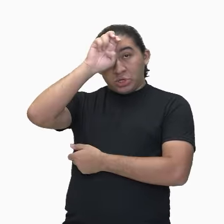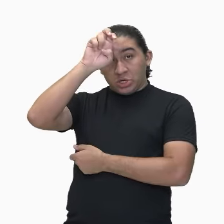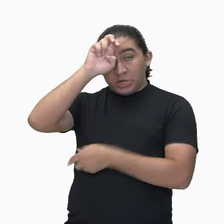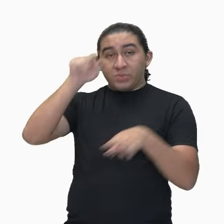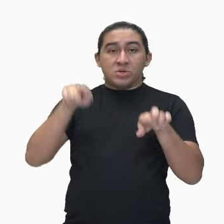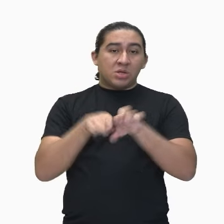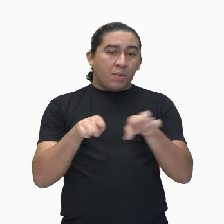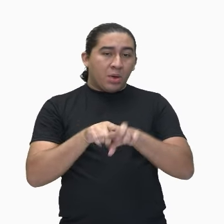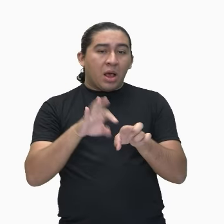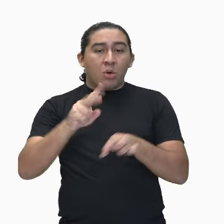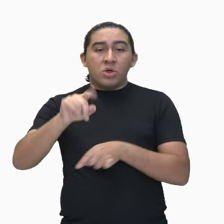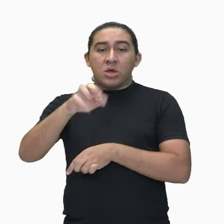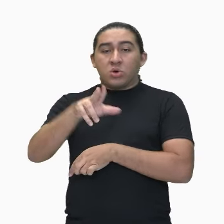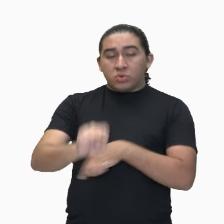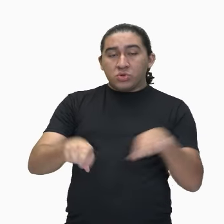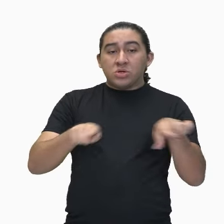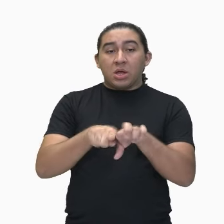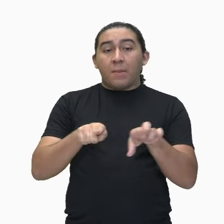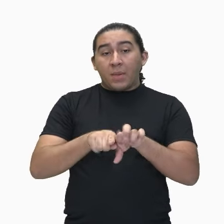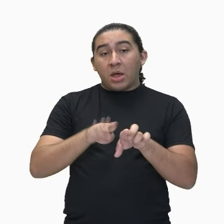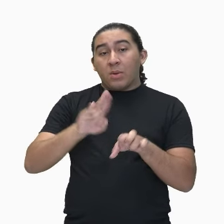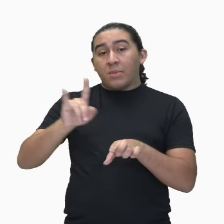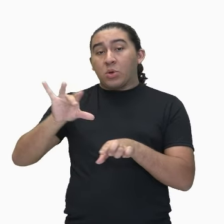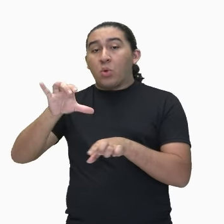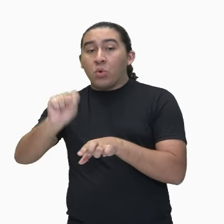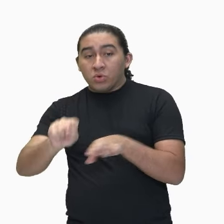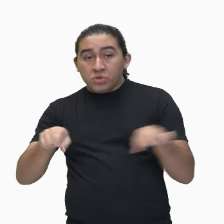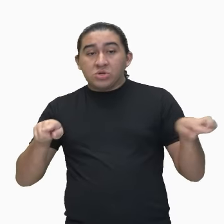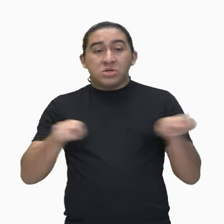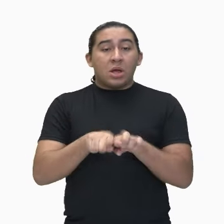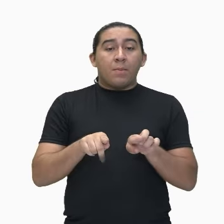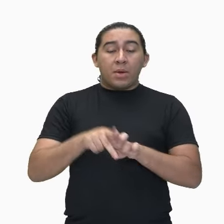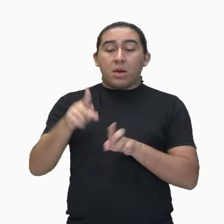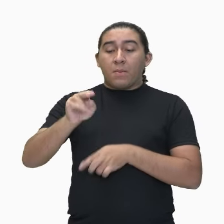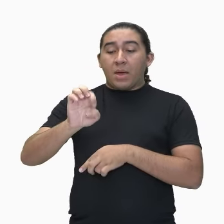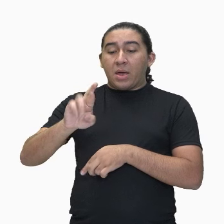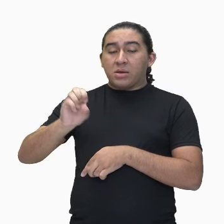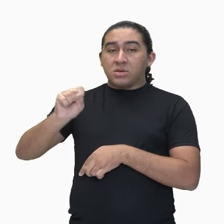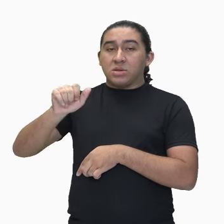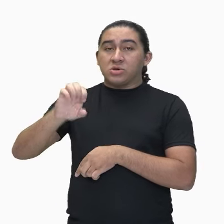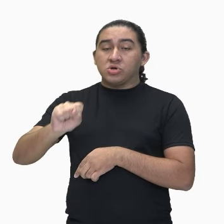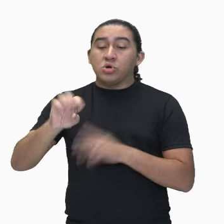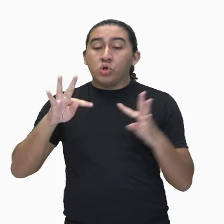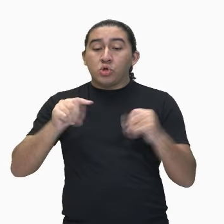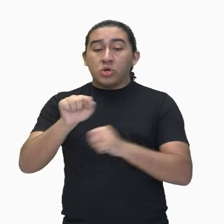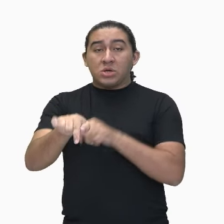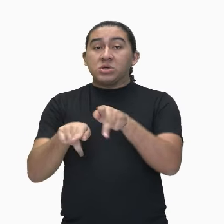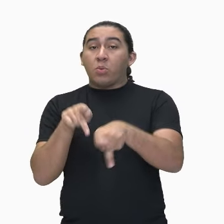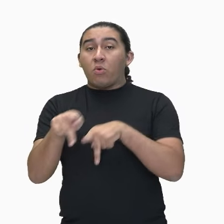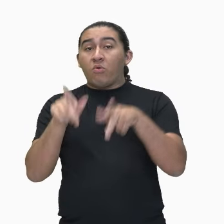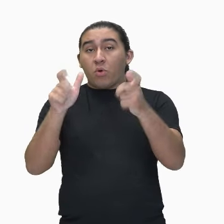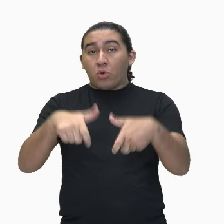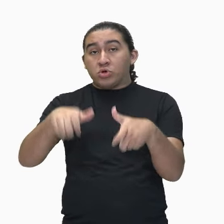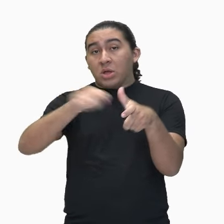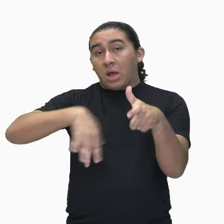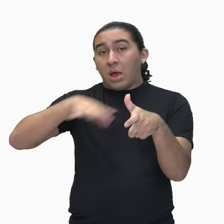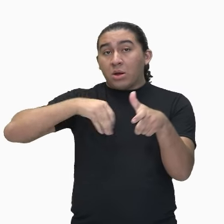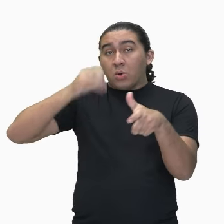dos caldeus, dos babilônios, dos persas, tudo isso na área do conhecimento, tá?